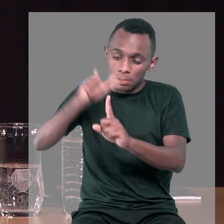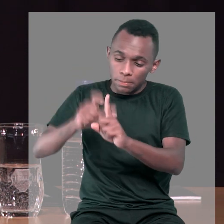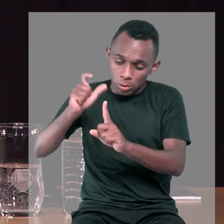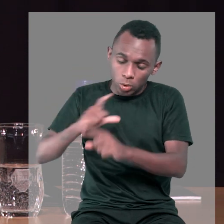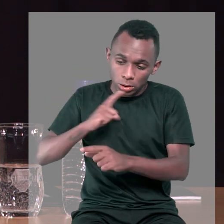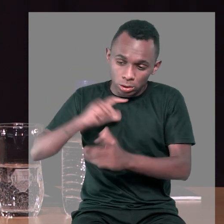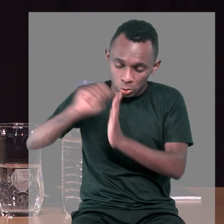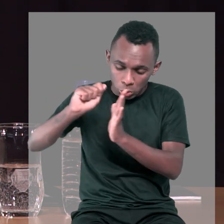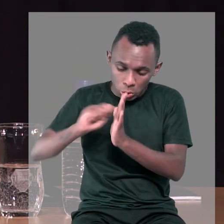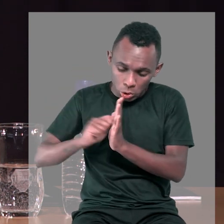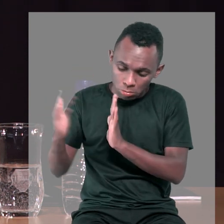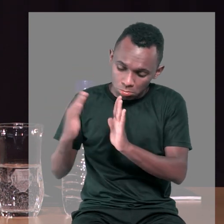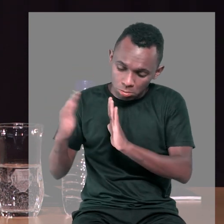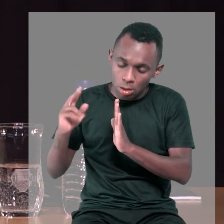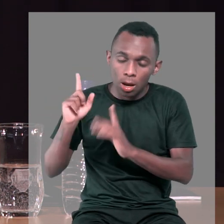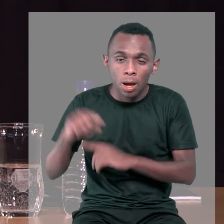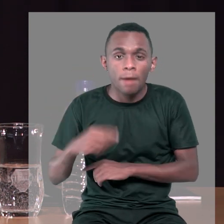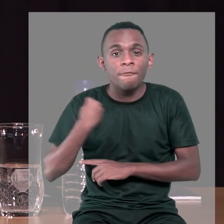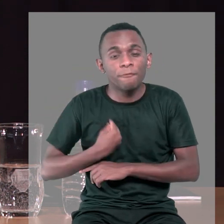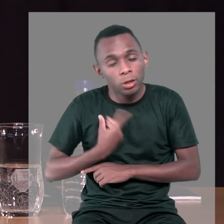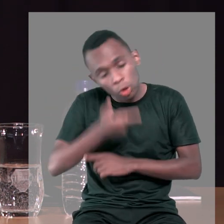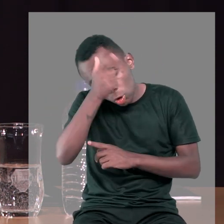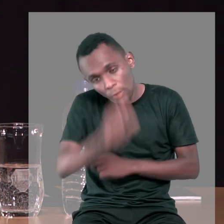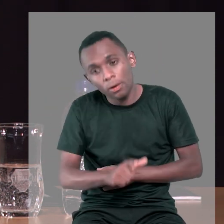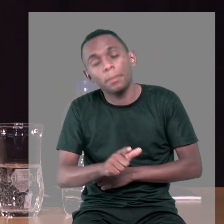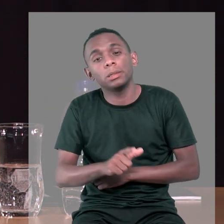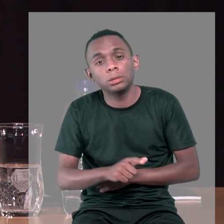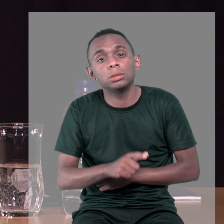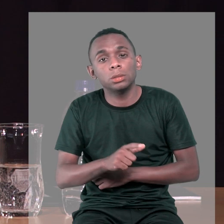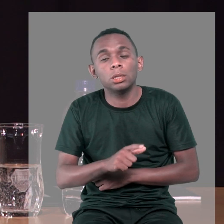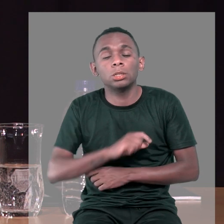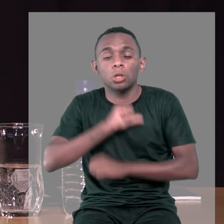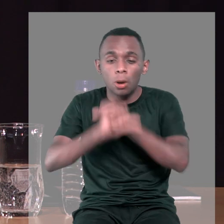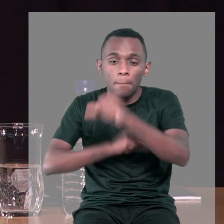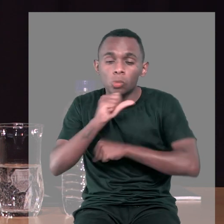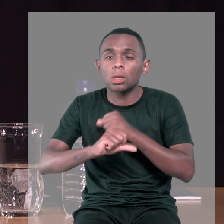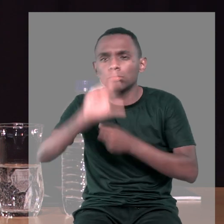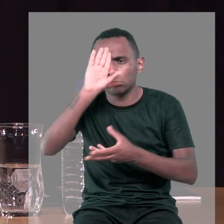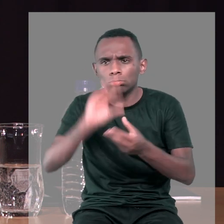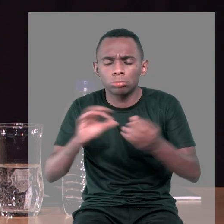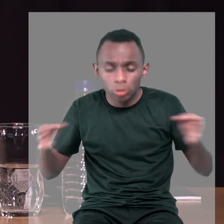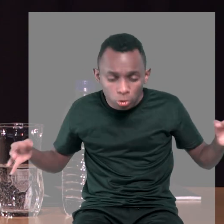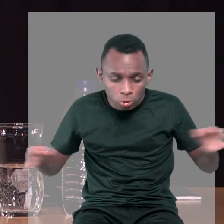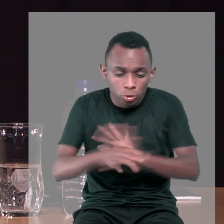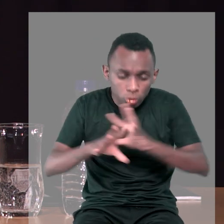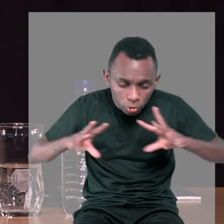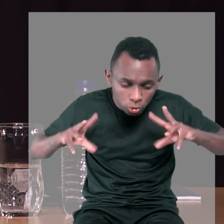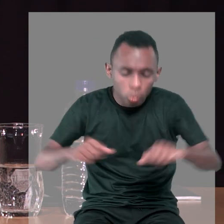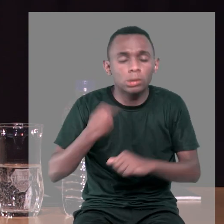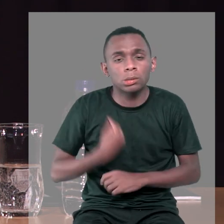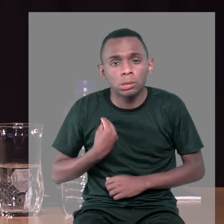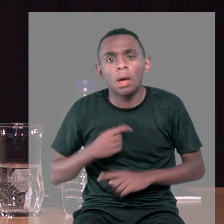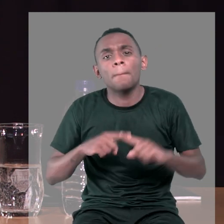é também o reconhecimento da inelutabilidade do passado. Se o passado